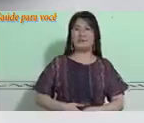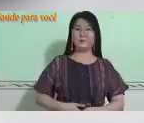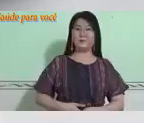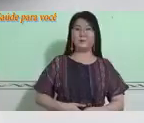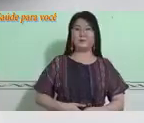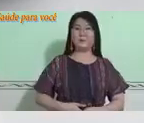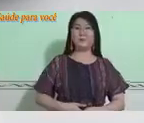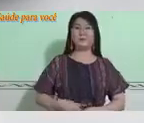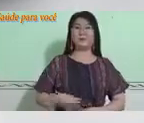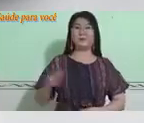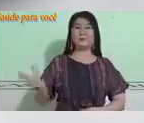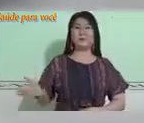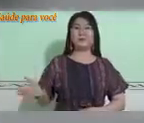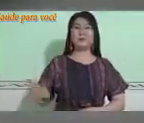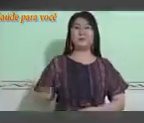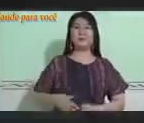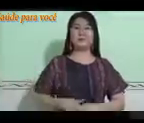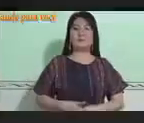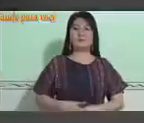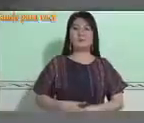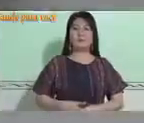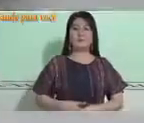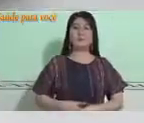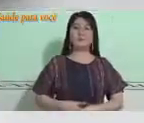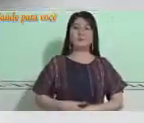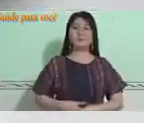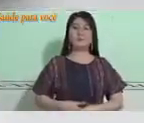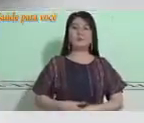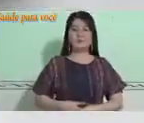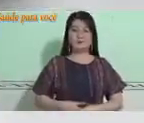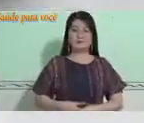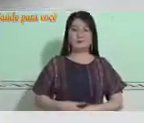O D U R O S E esforço de repetição.